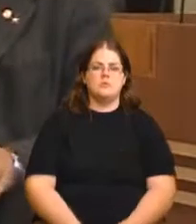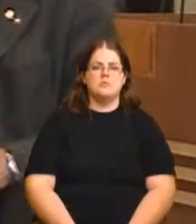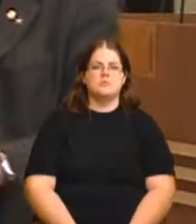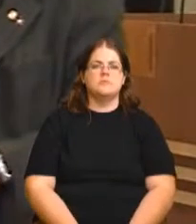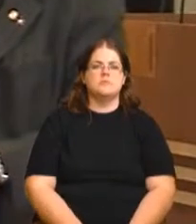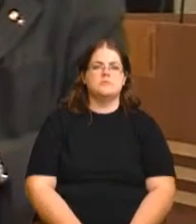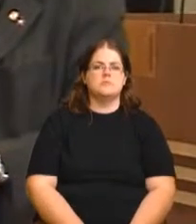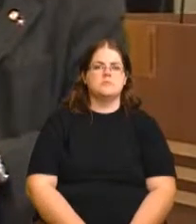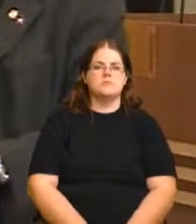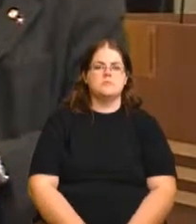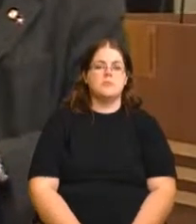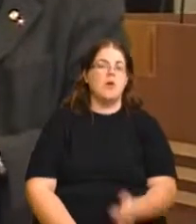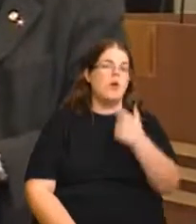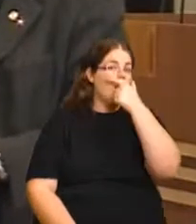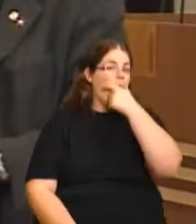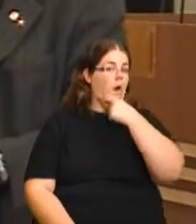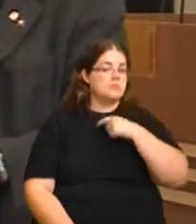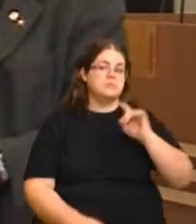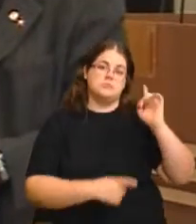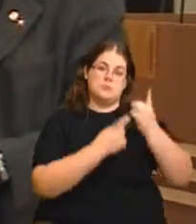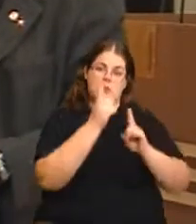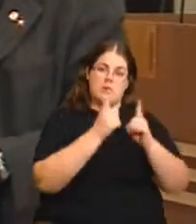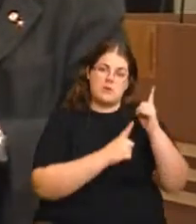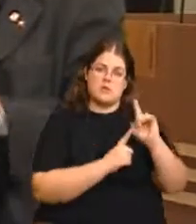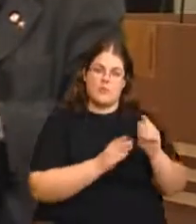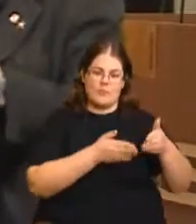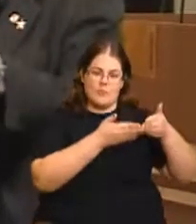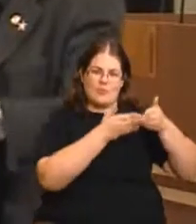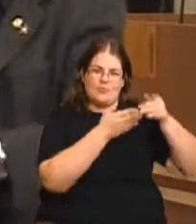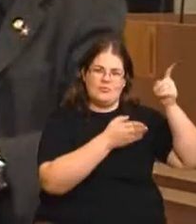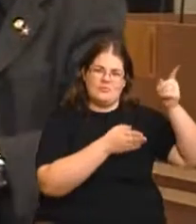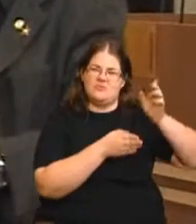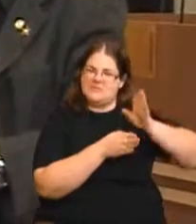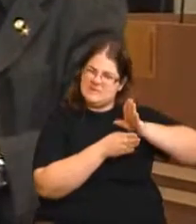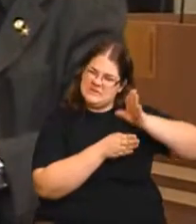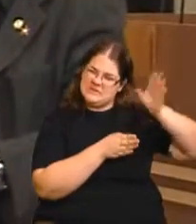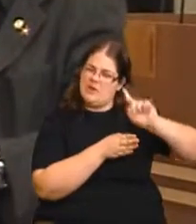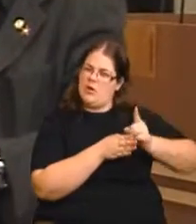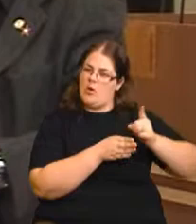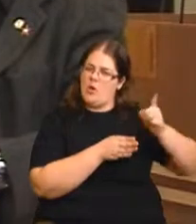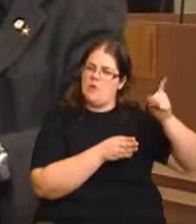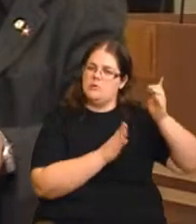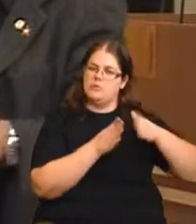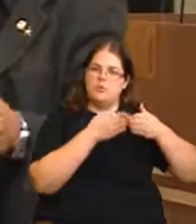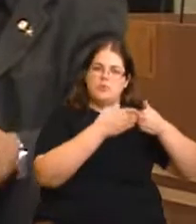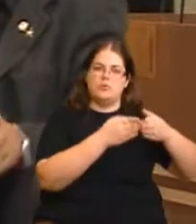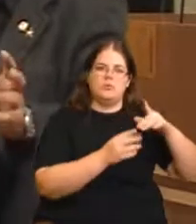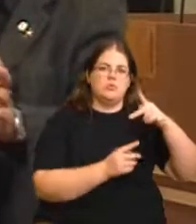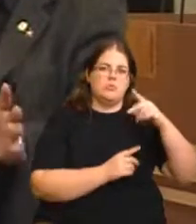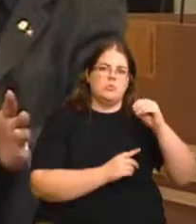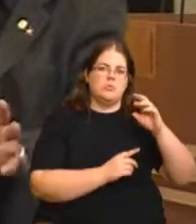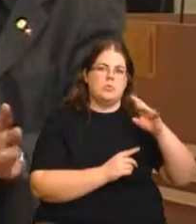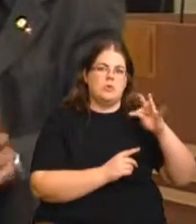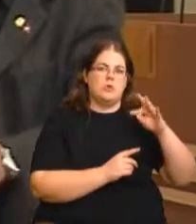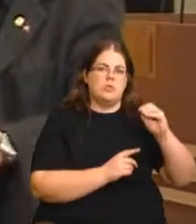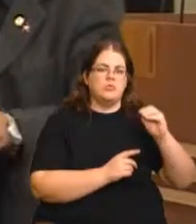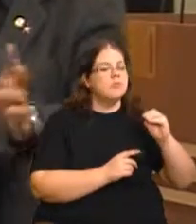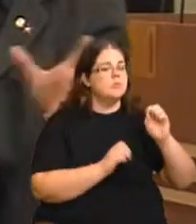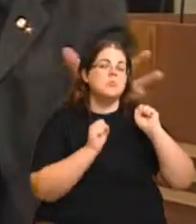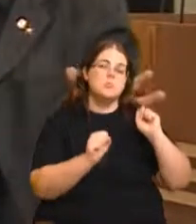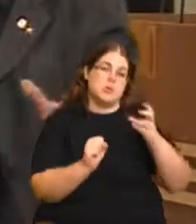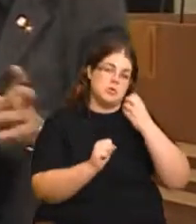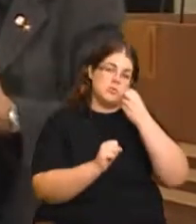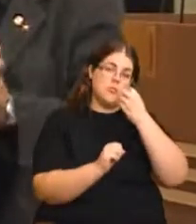local lá do Carnaval, no Porto, até pode ser o local. As pessoas comentaram que foi bom, agora tem